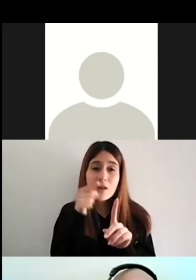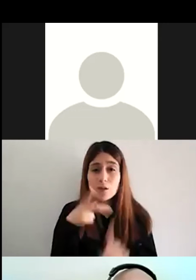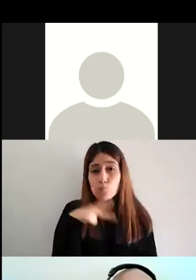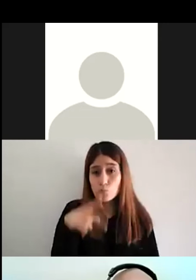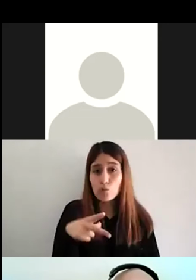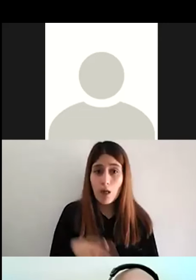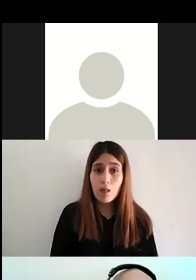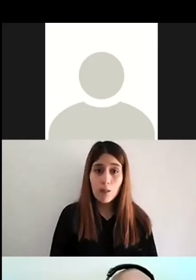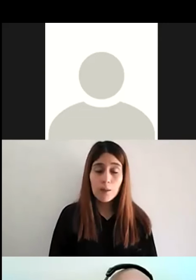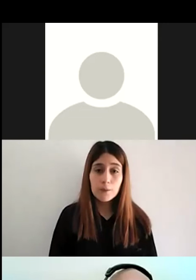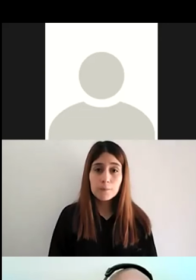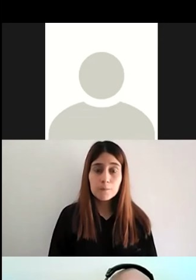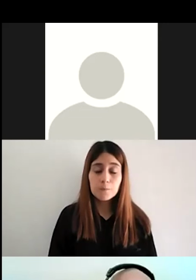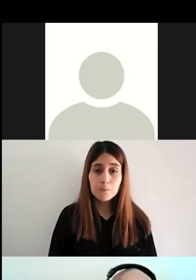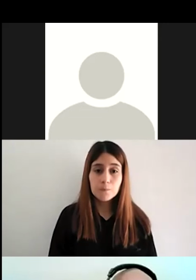Portugal.